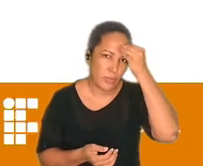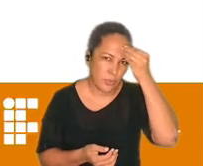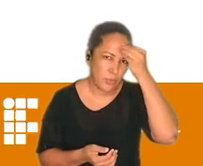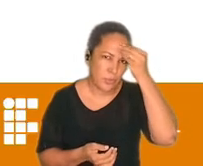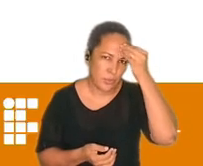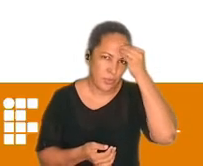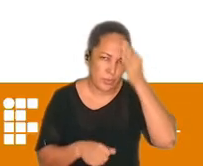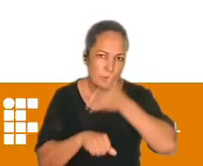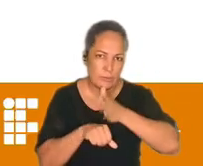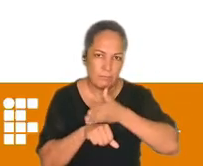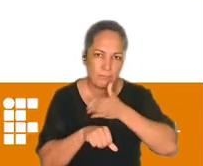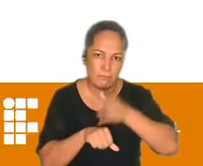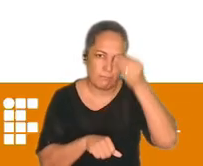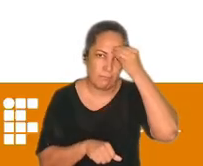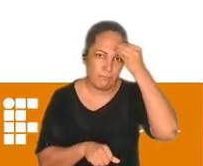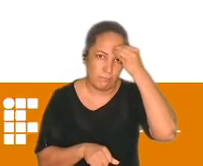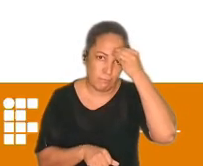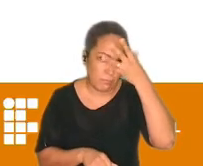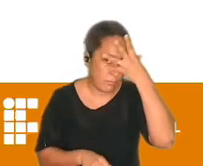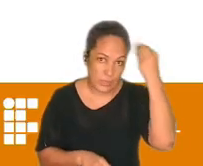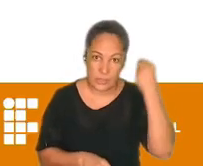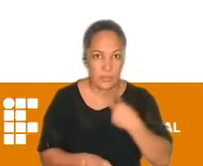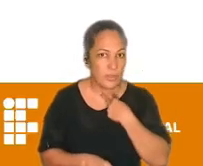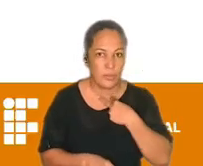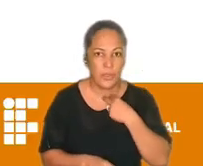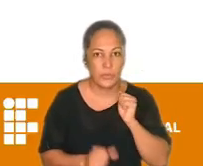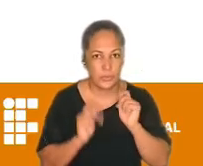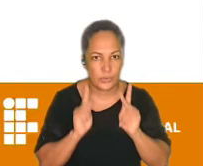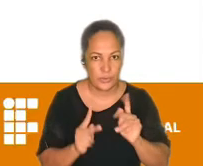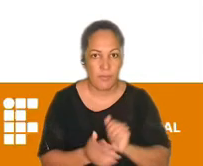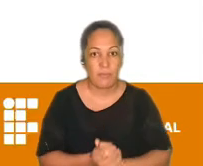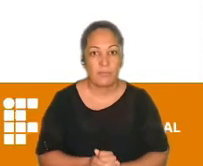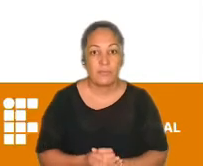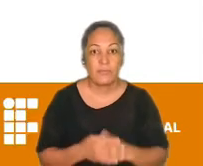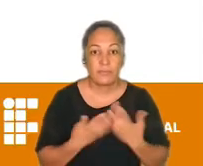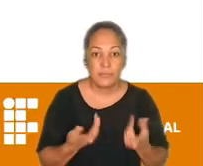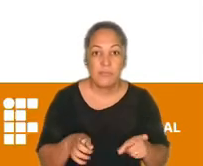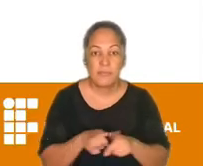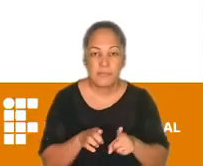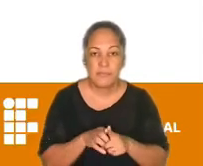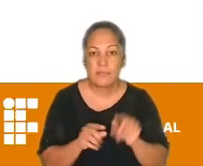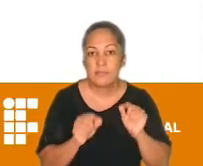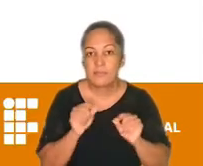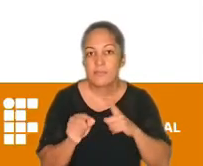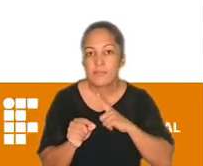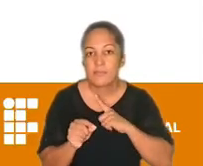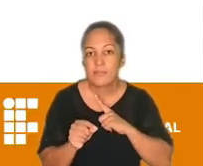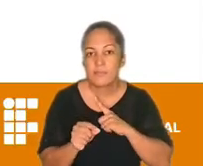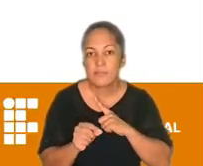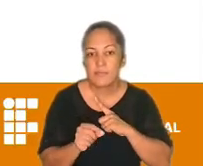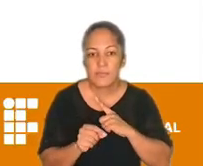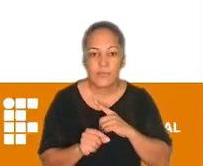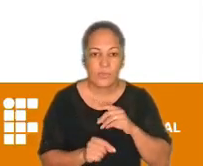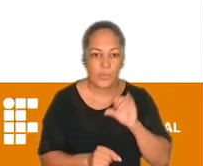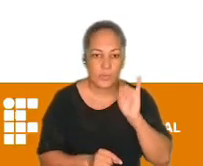aí para vocês não esquecerem, tá bom? E por fim, nós temos o tipo integer, tá? O tipo